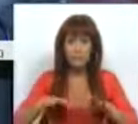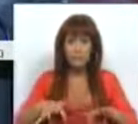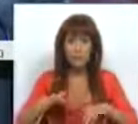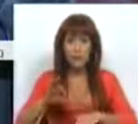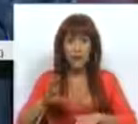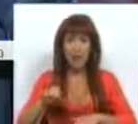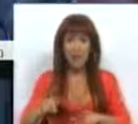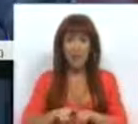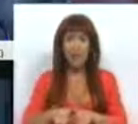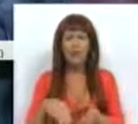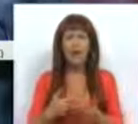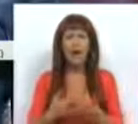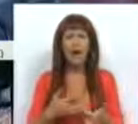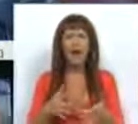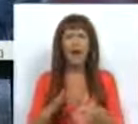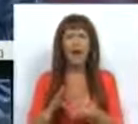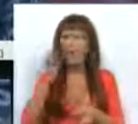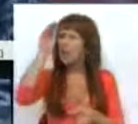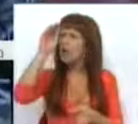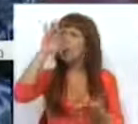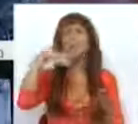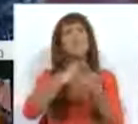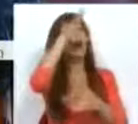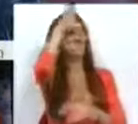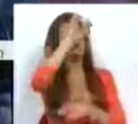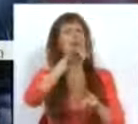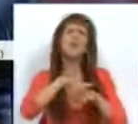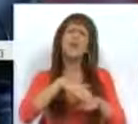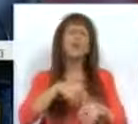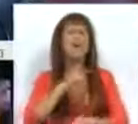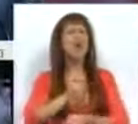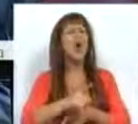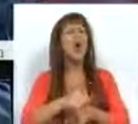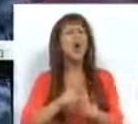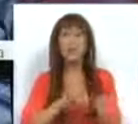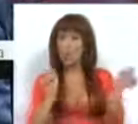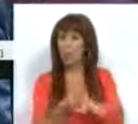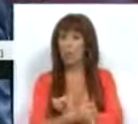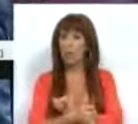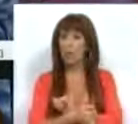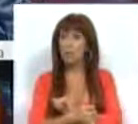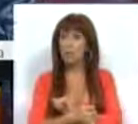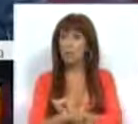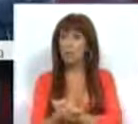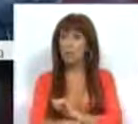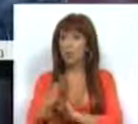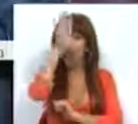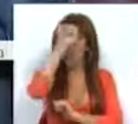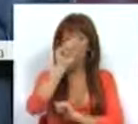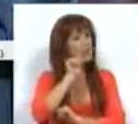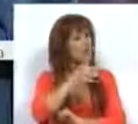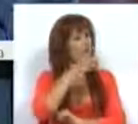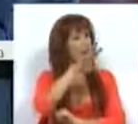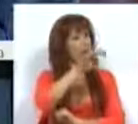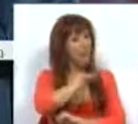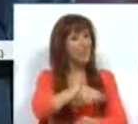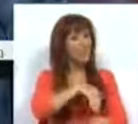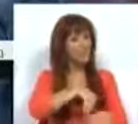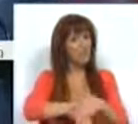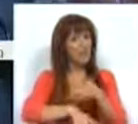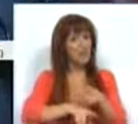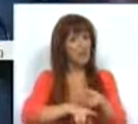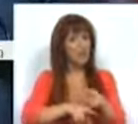do Partido Socialista faz é recomendar ao Governo que faça justamente o inverso do que os anteriores governos do PS